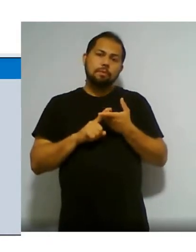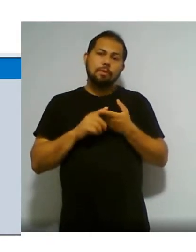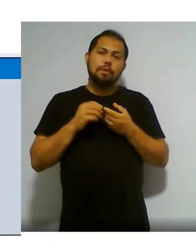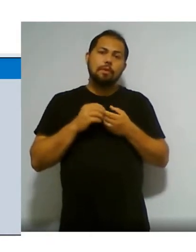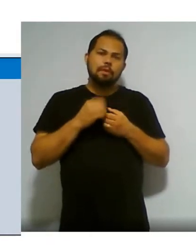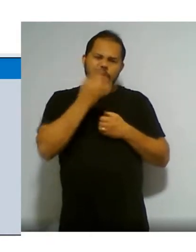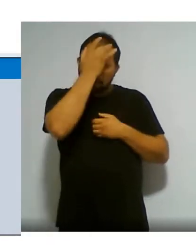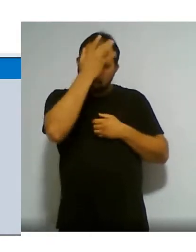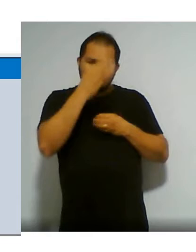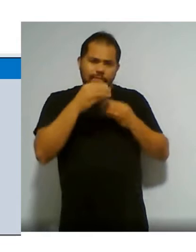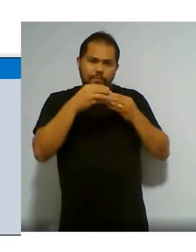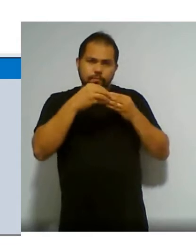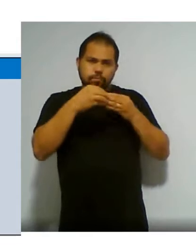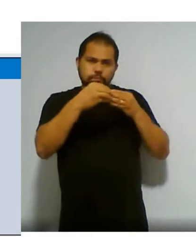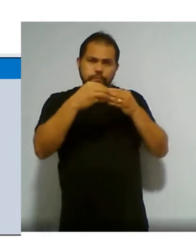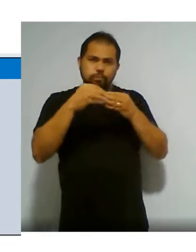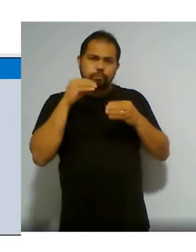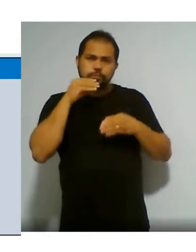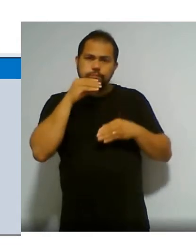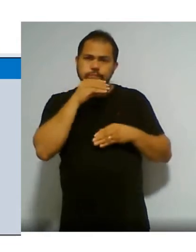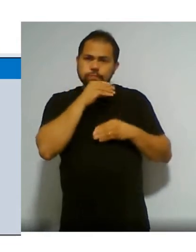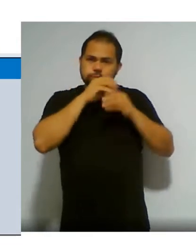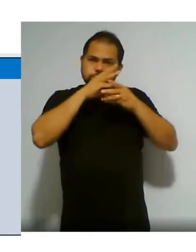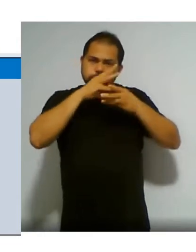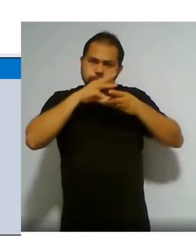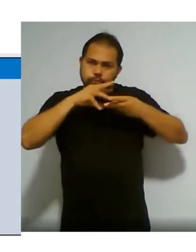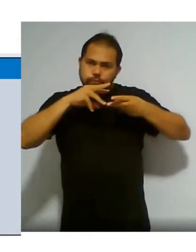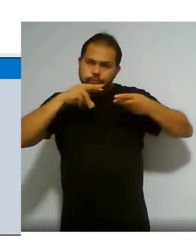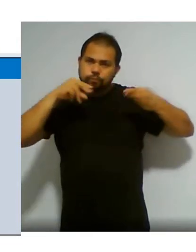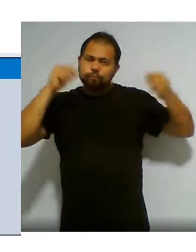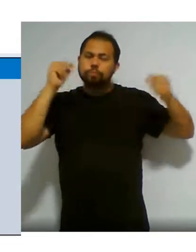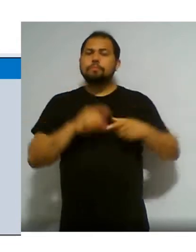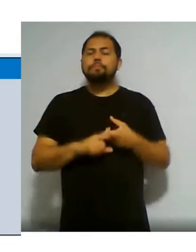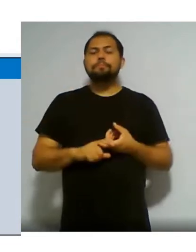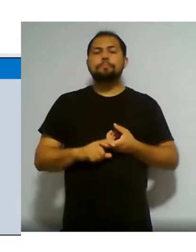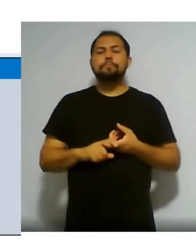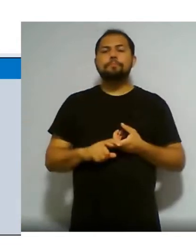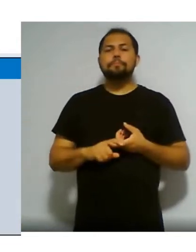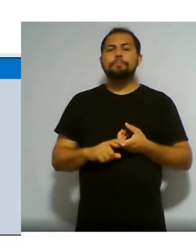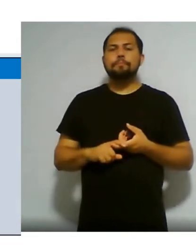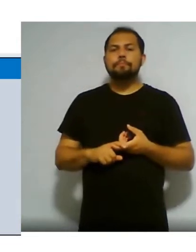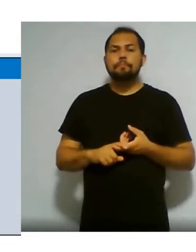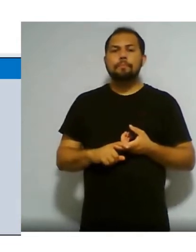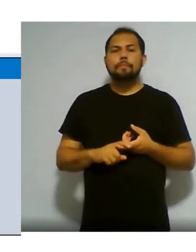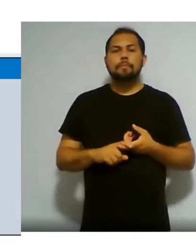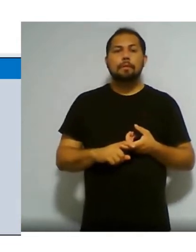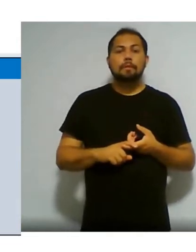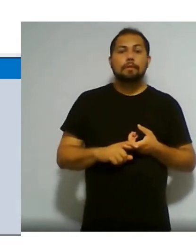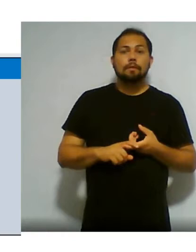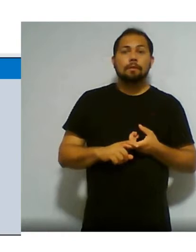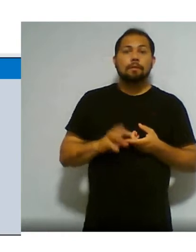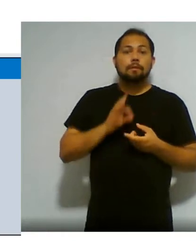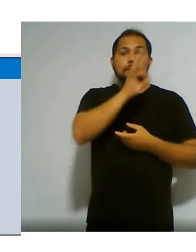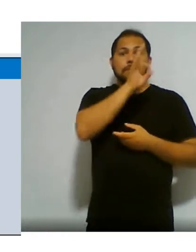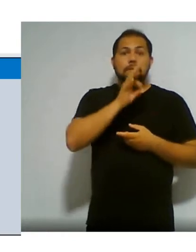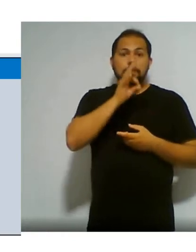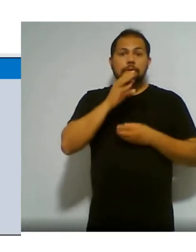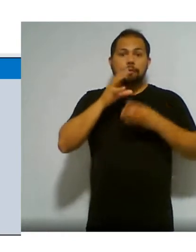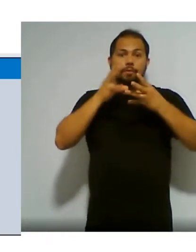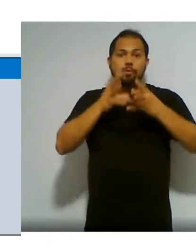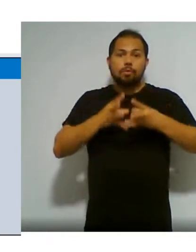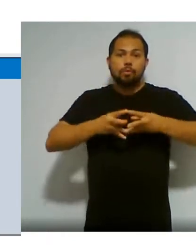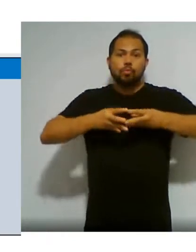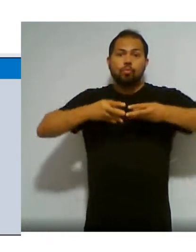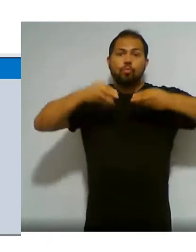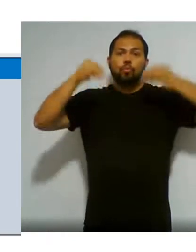condutividade térmica é maior do que esse 0,965, taxa de evaporação, etc. Né? A composição,